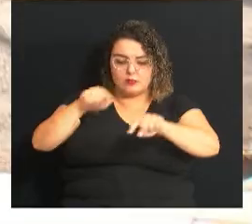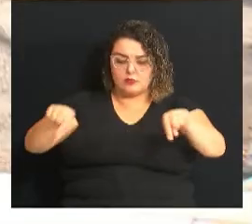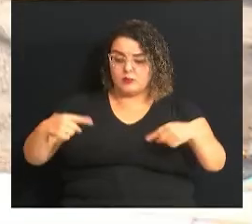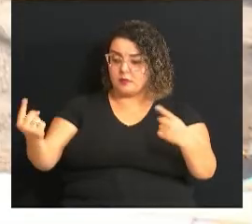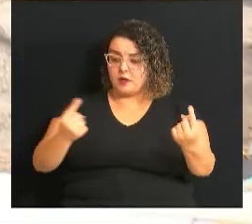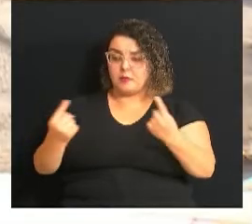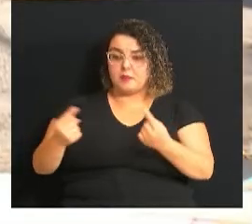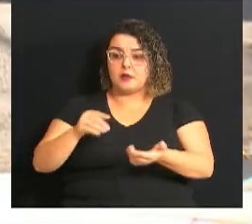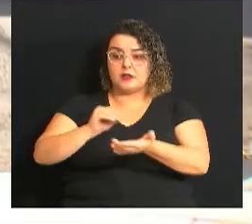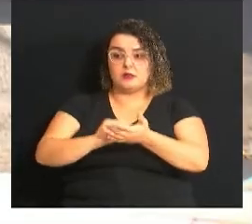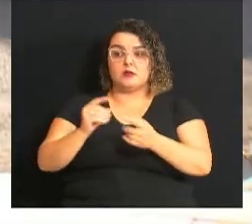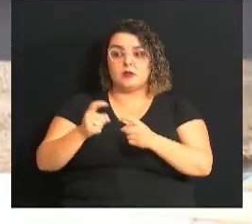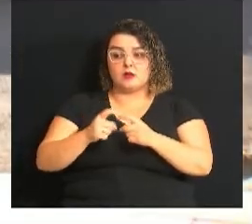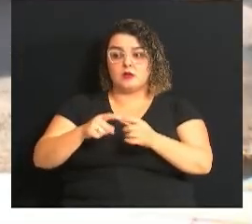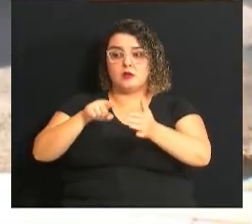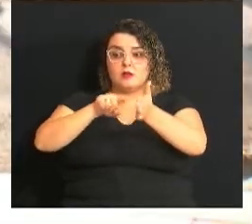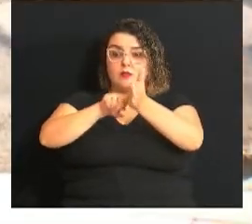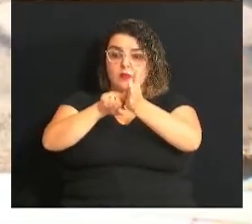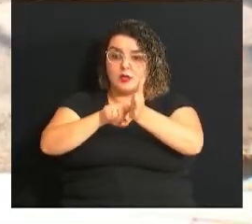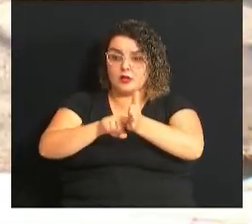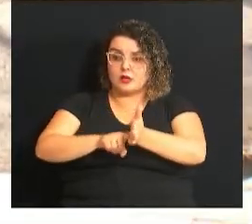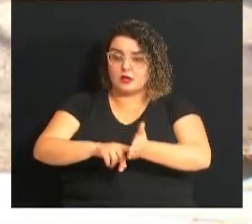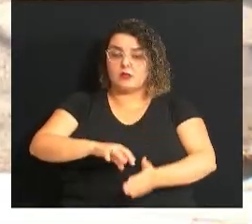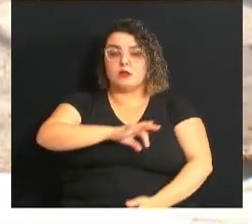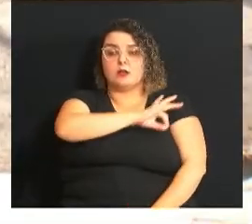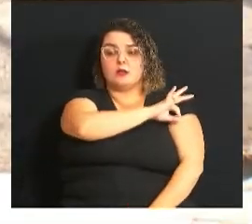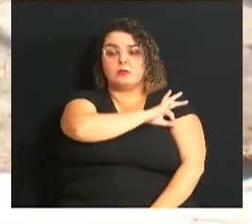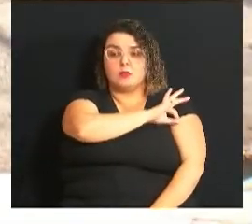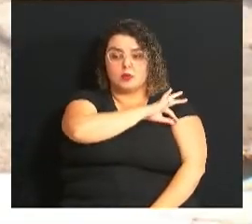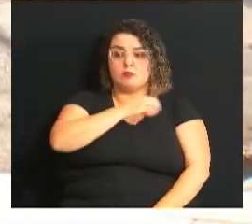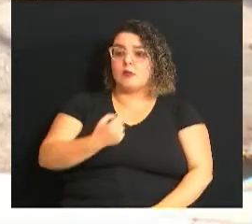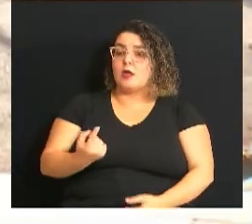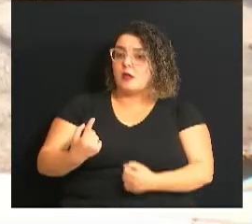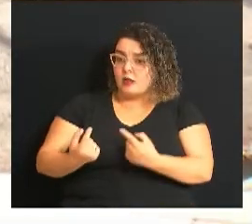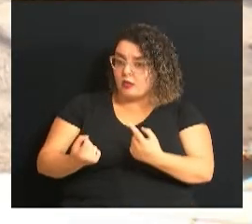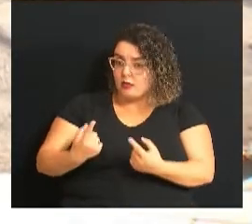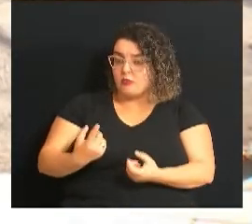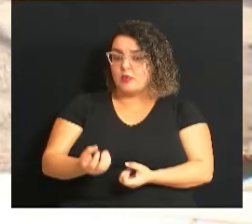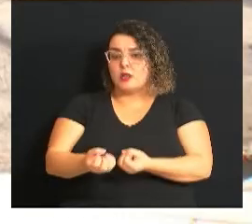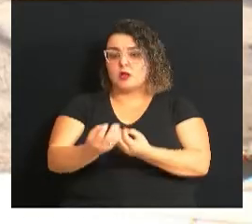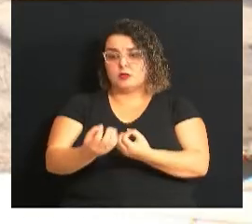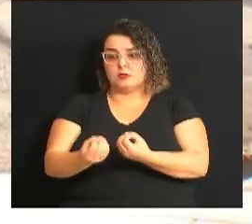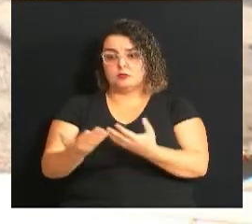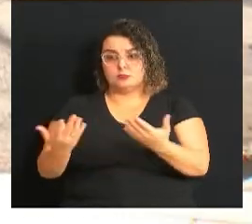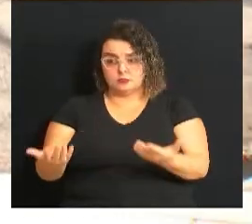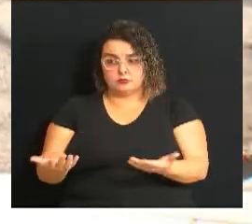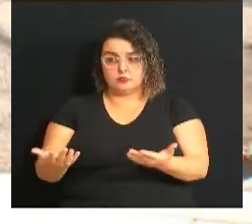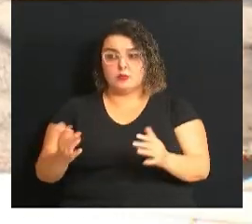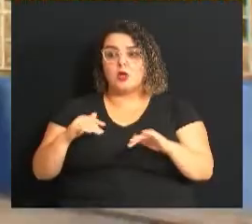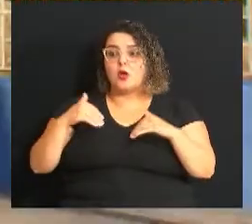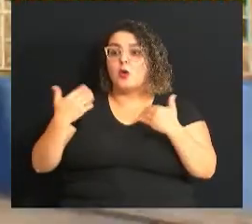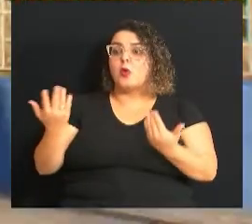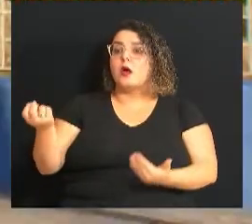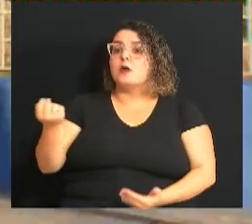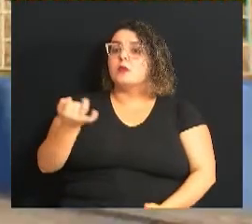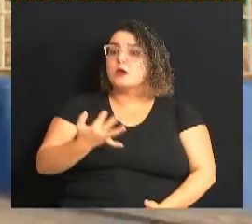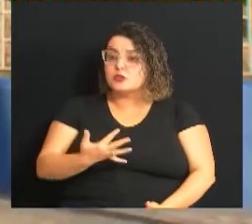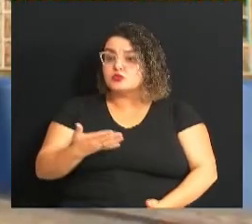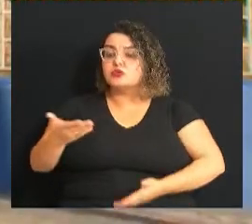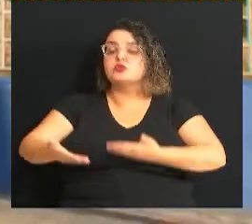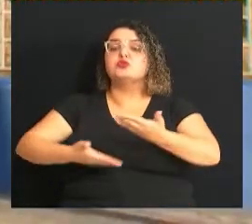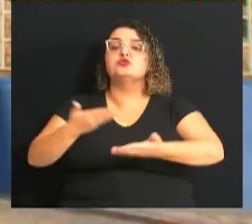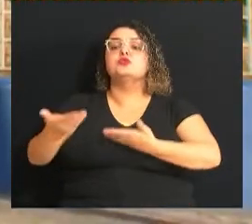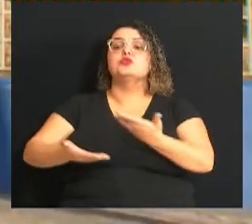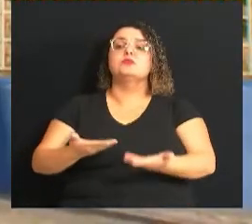médicos. Ele pergunta à Prefeitura Municipal algumas informações, entre elas, qual a quantidade de servidores da área